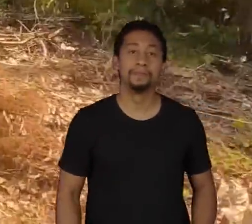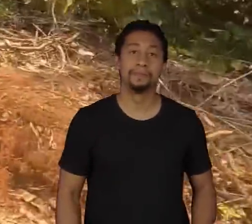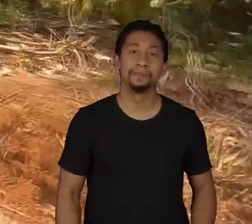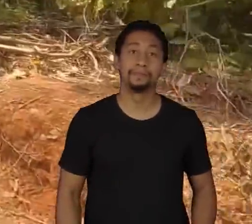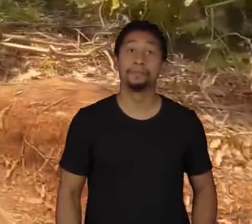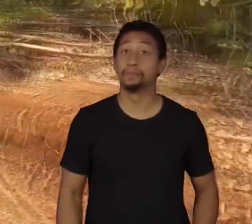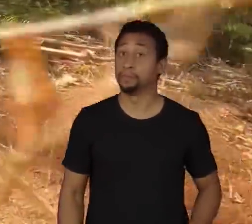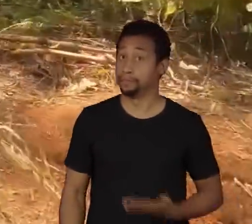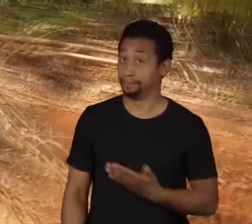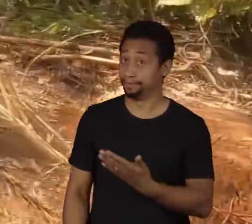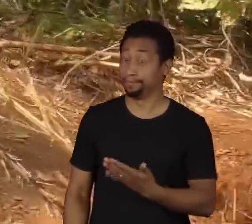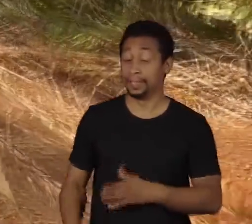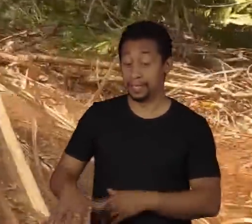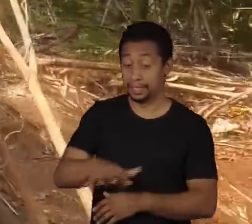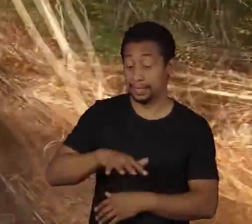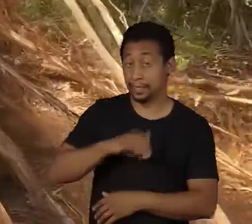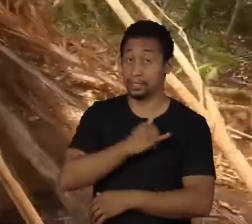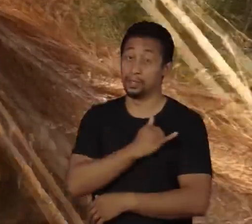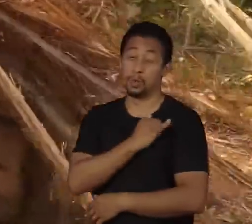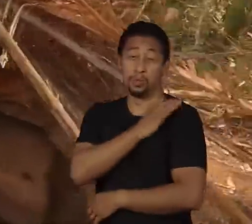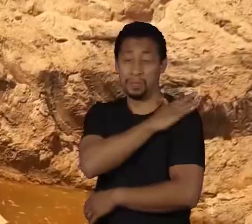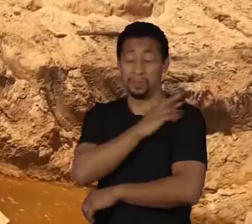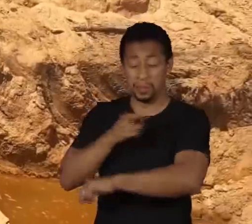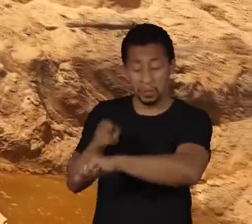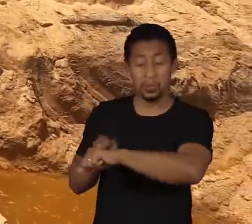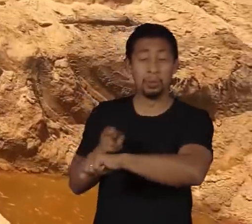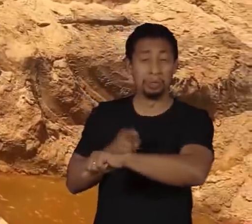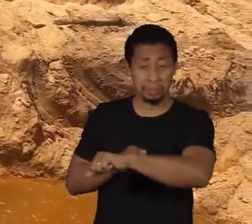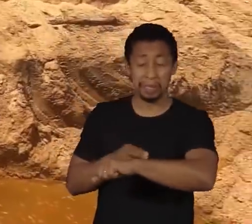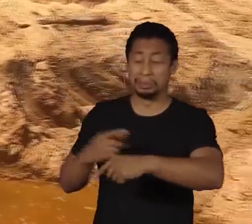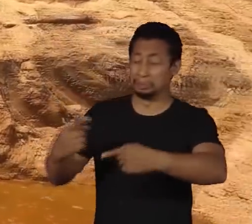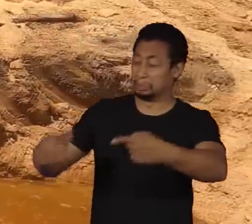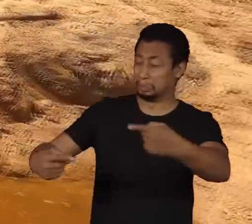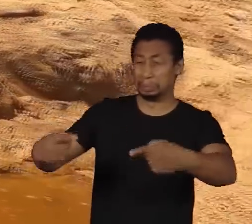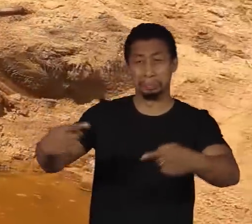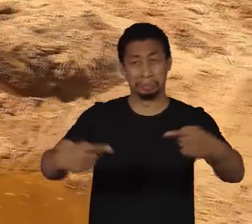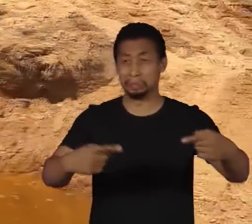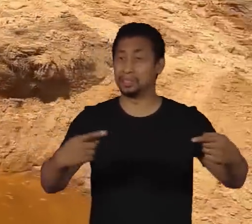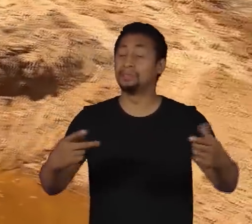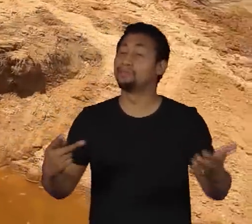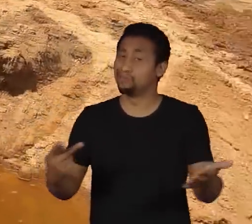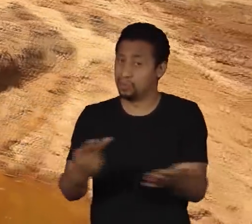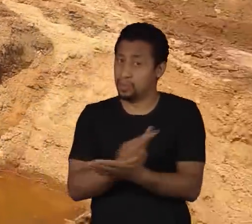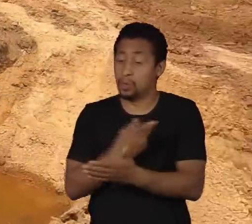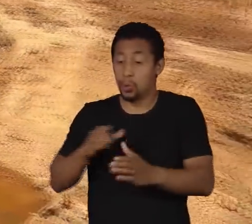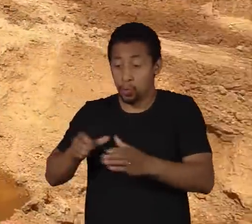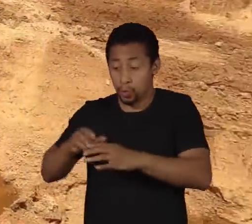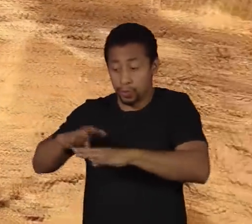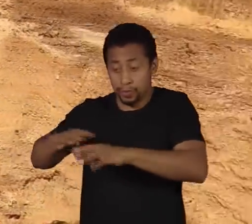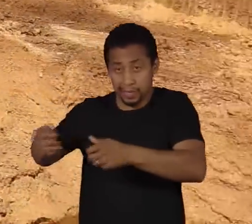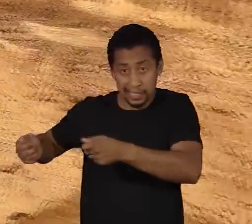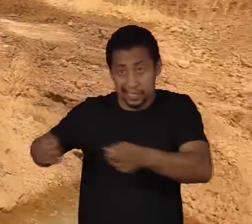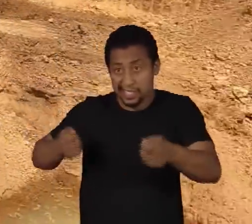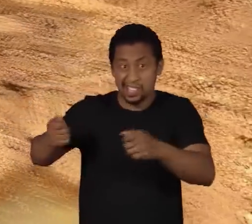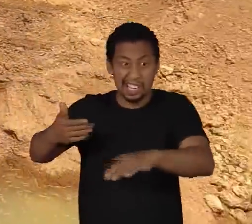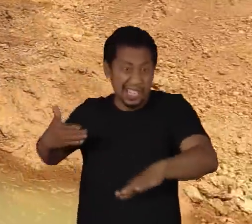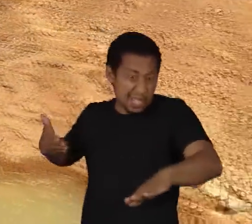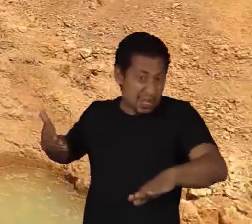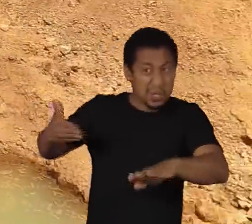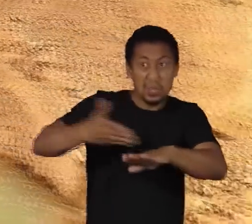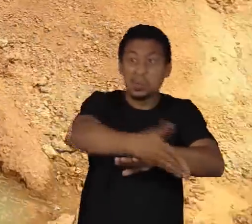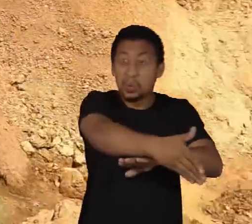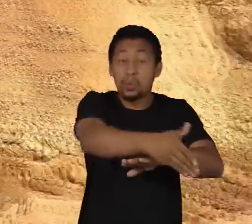Aumenta a tensão no território Yanomami, em Roraima. Os indígenas foram atacados por um grupo de invasores durante um